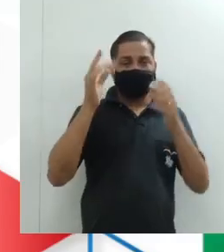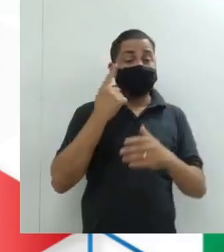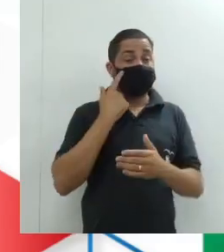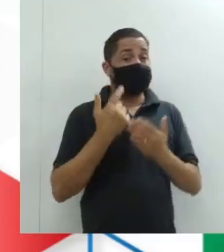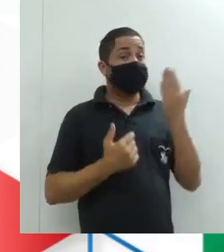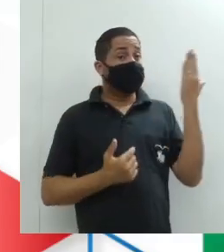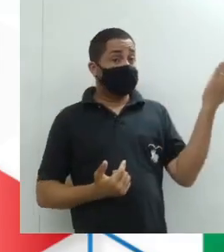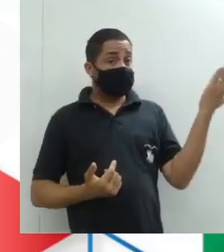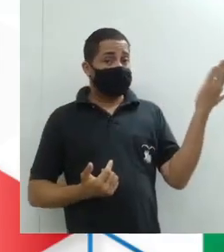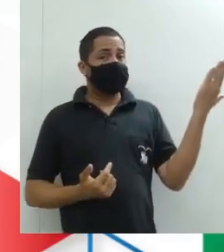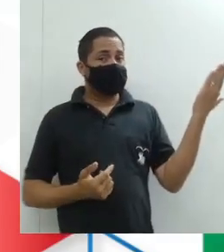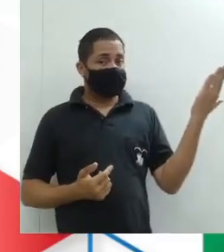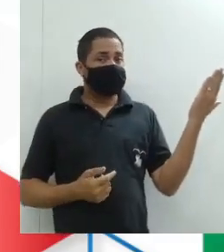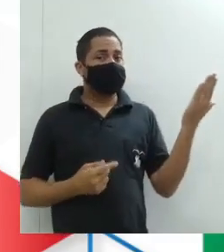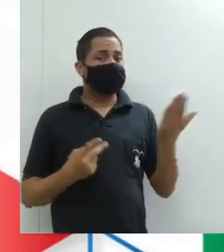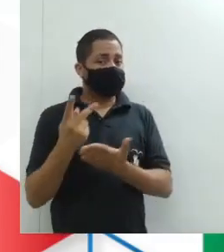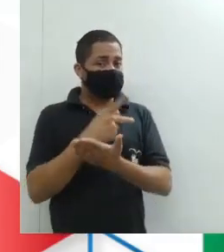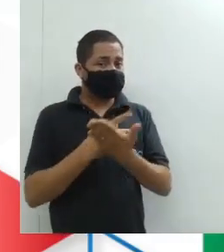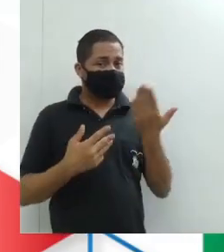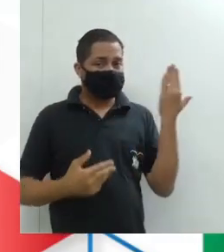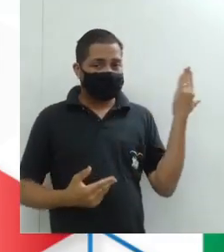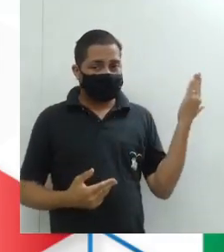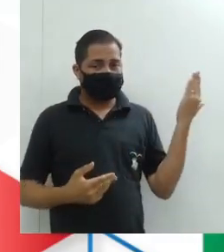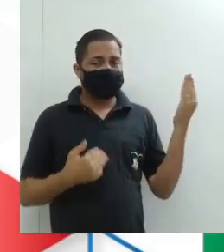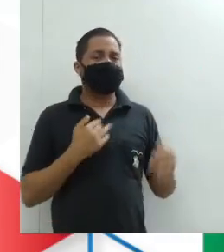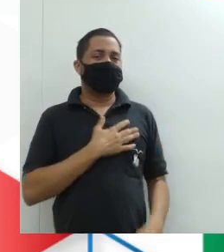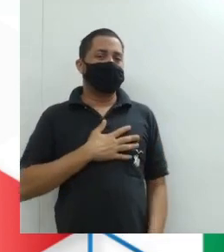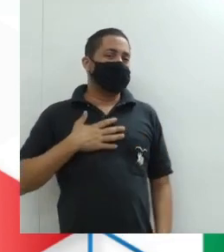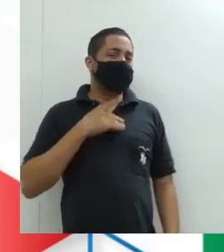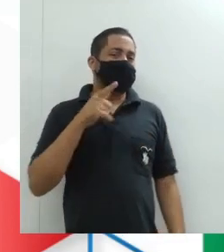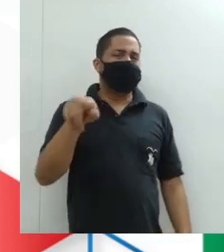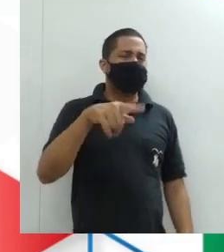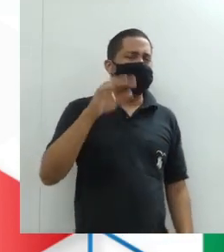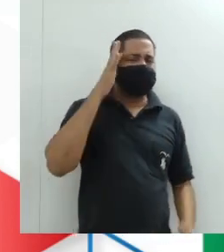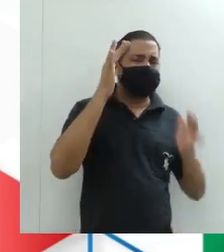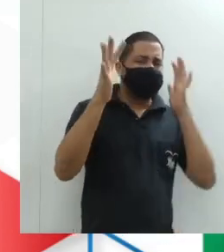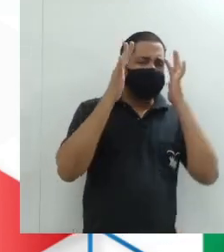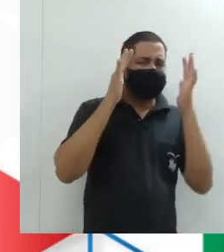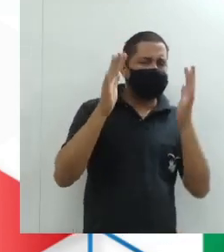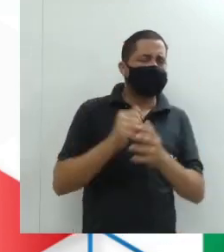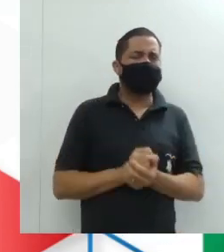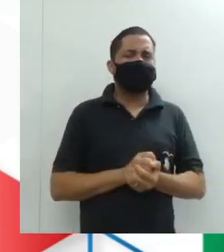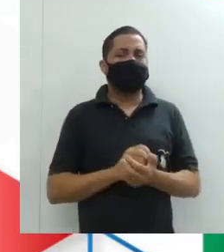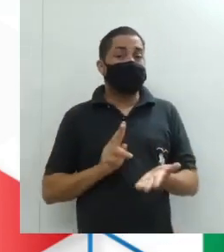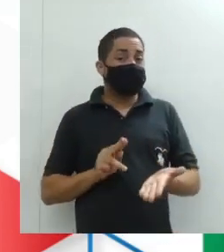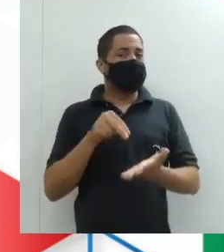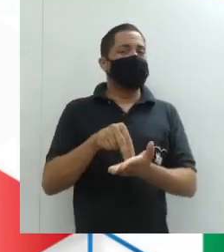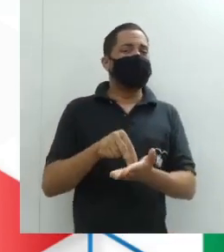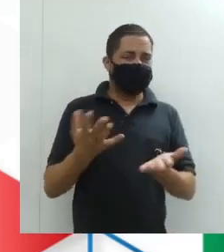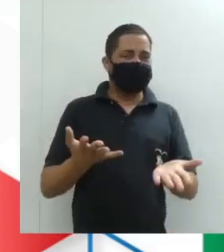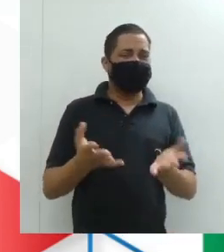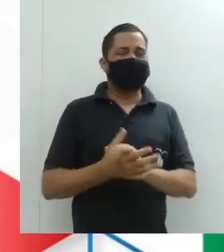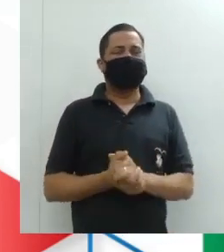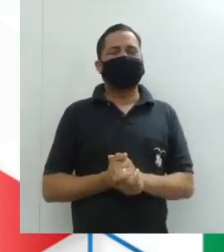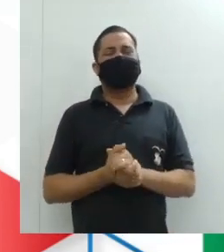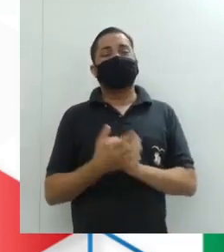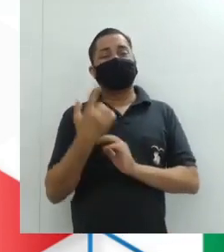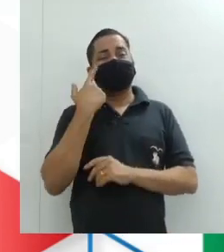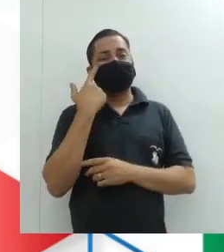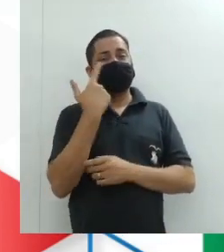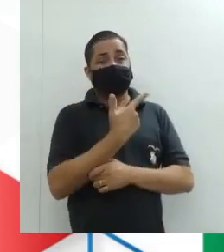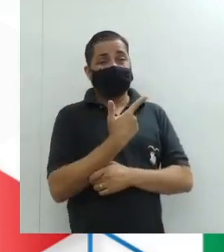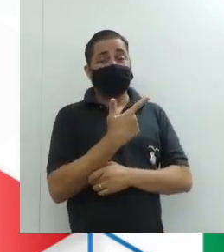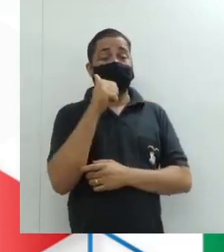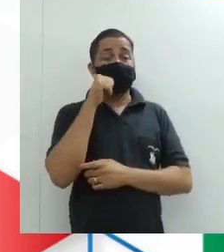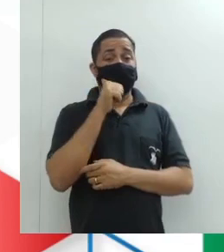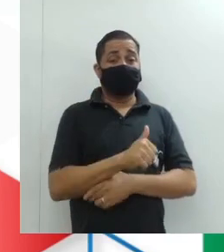essa imagem. Gostaria que vocês refletissem sobre ela. Tomem uma atitude filosófica. Vejam só aqui, há uma